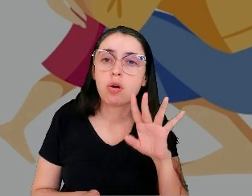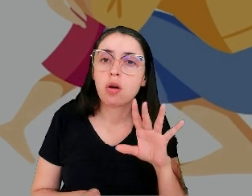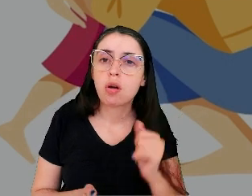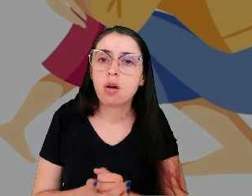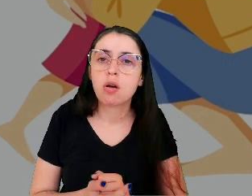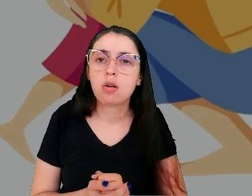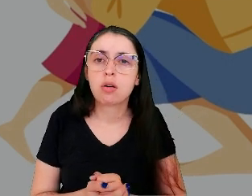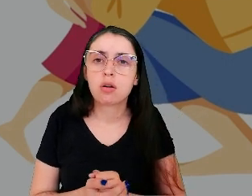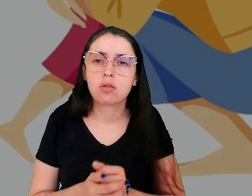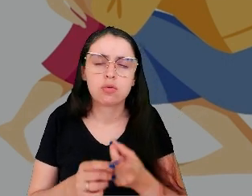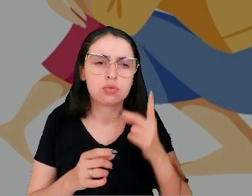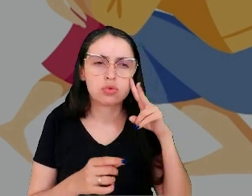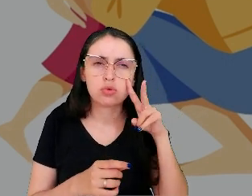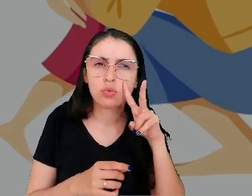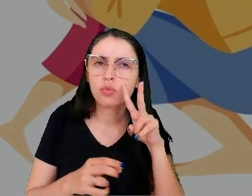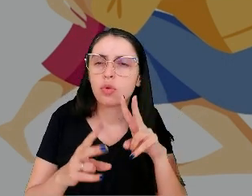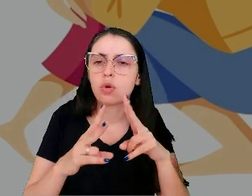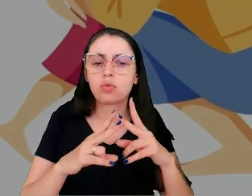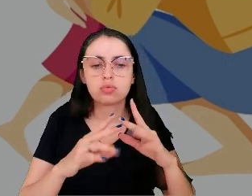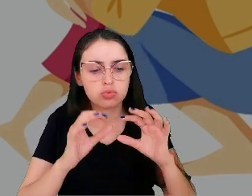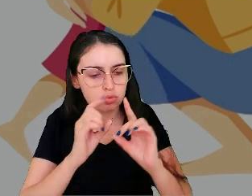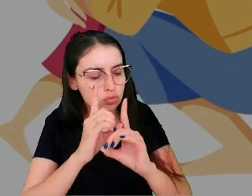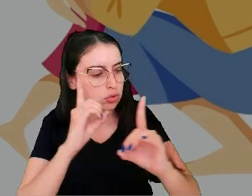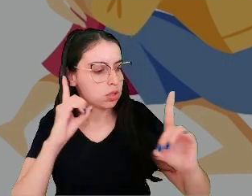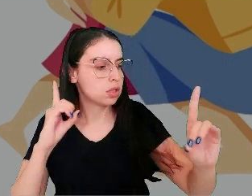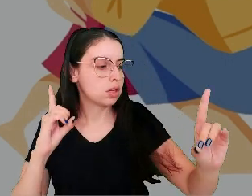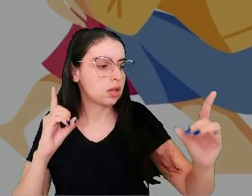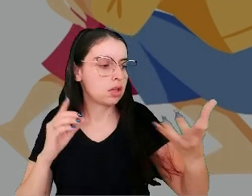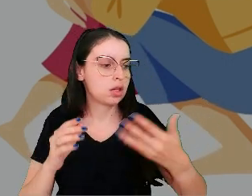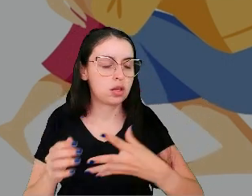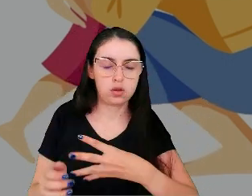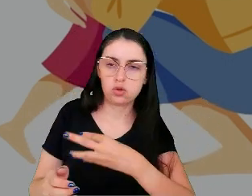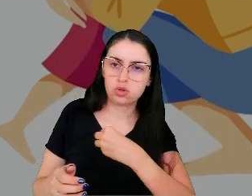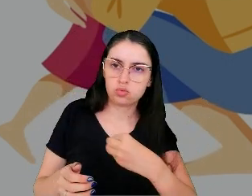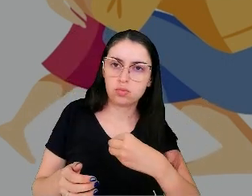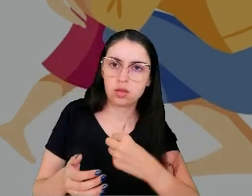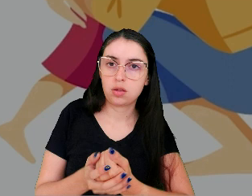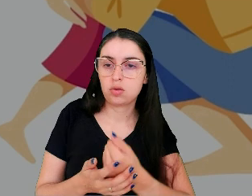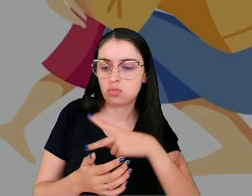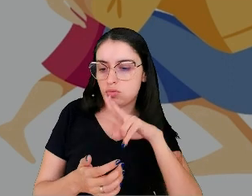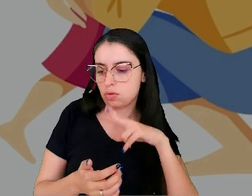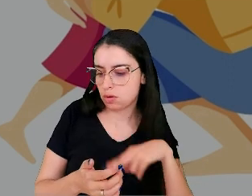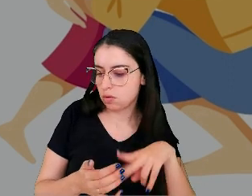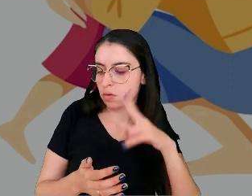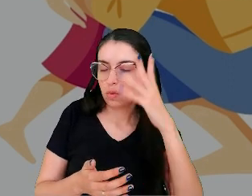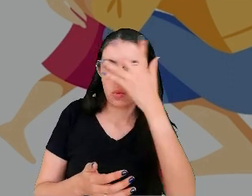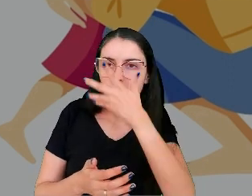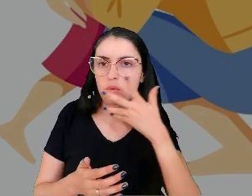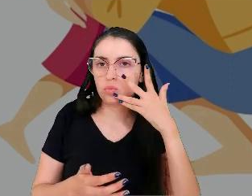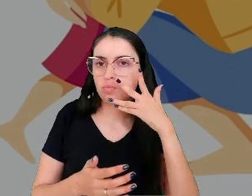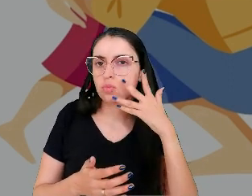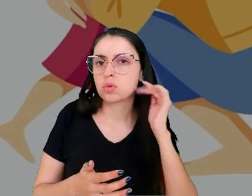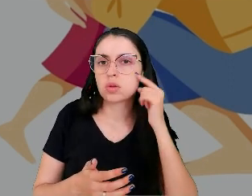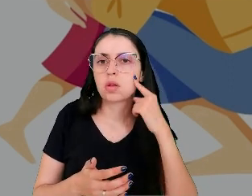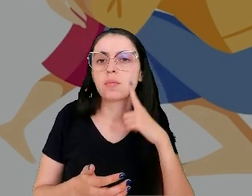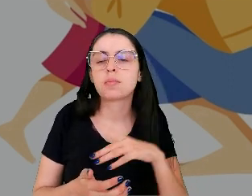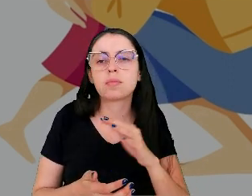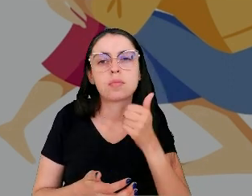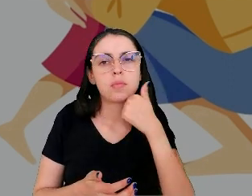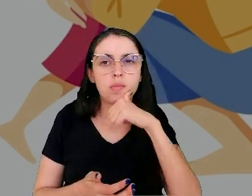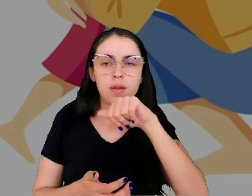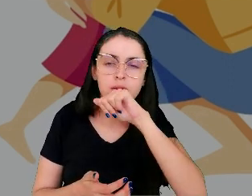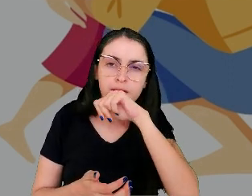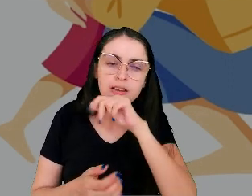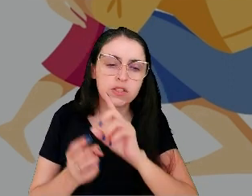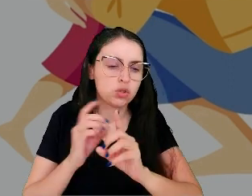consegue fazer foco da distância entre o seio materno e o rosto da mãe. Fora dessa distância,